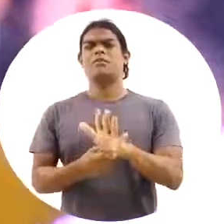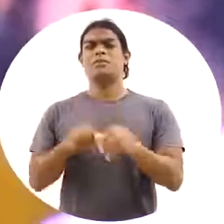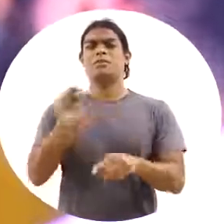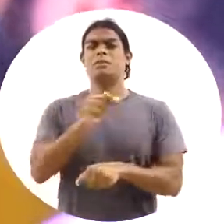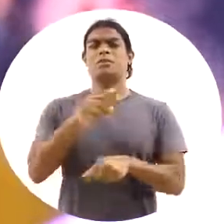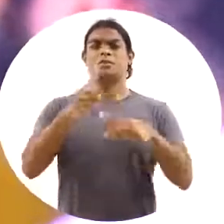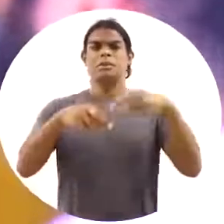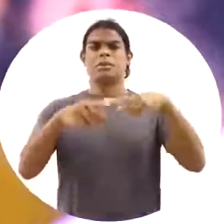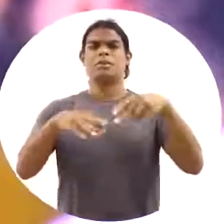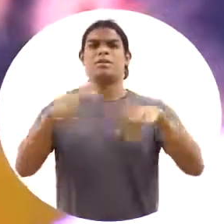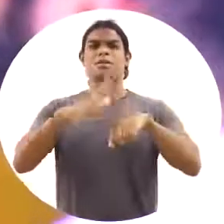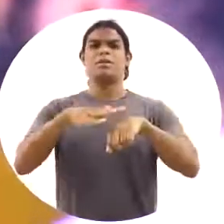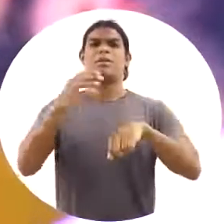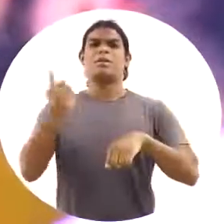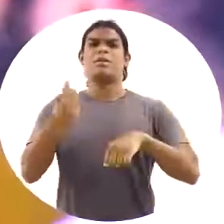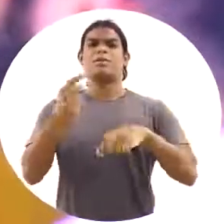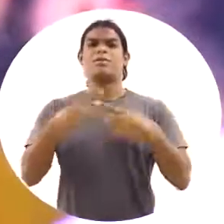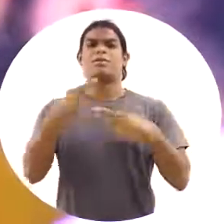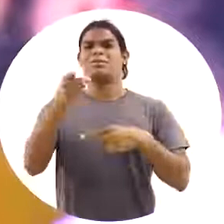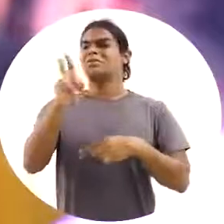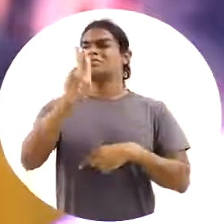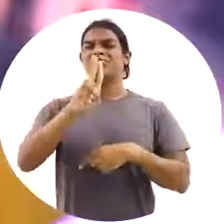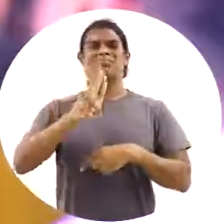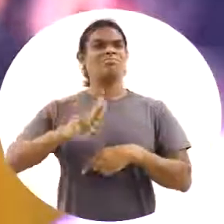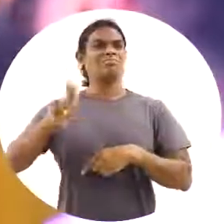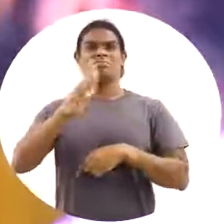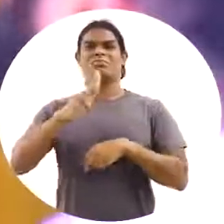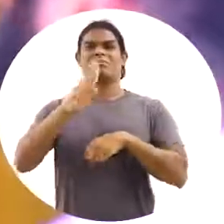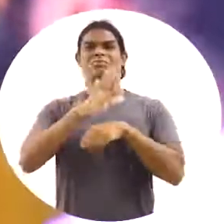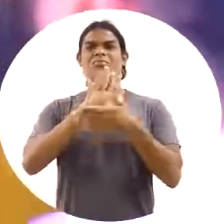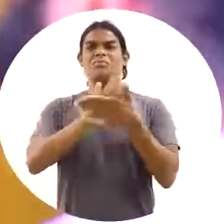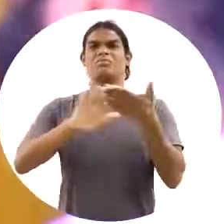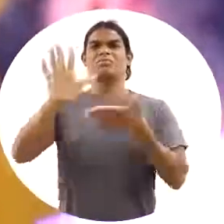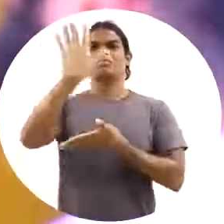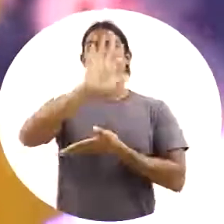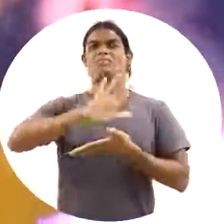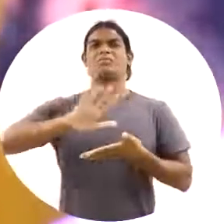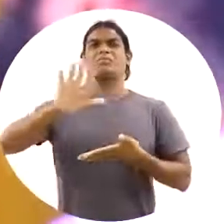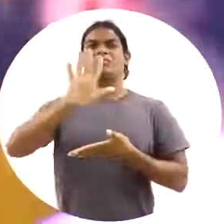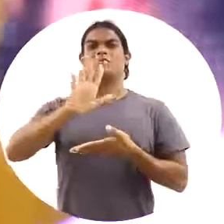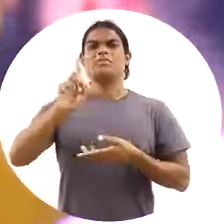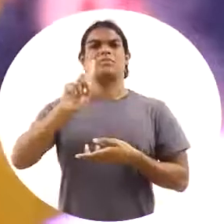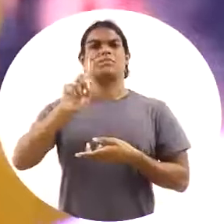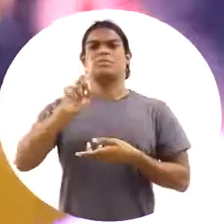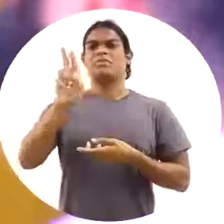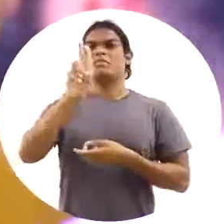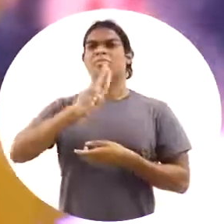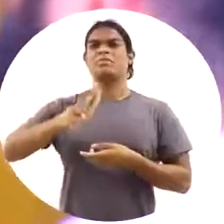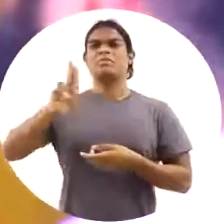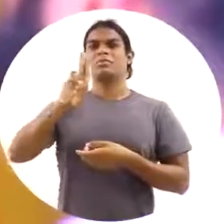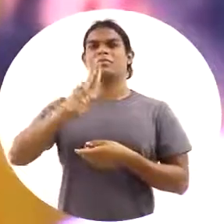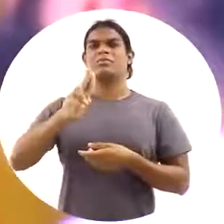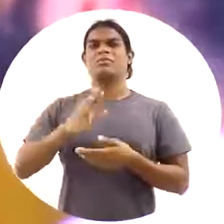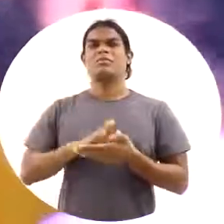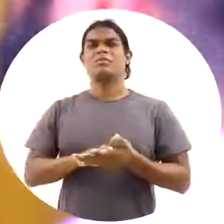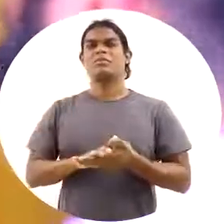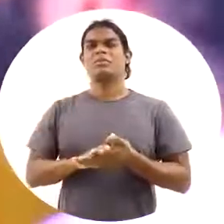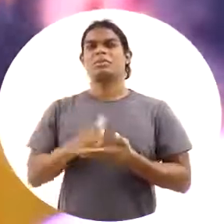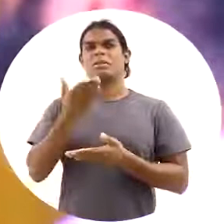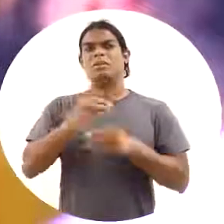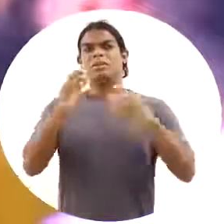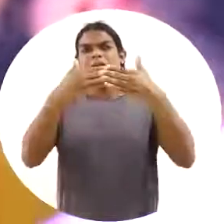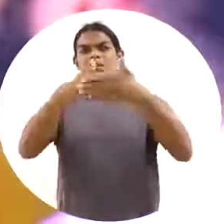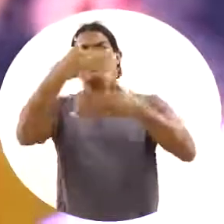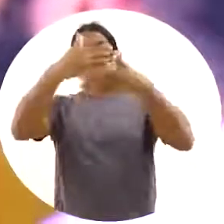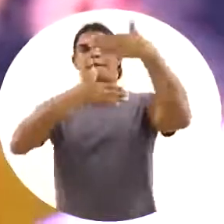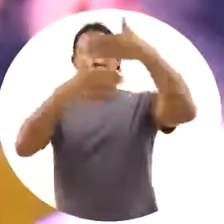superfícies rugosas, que você não usa uma capa de cimento ali você não usa mais químico em cima, é o que é.